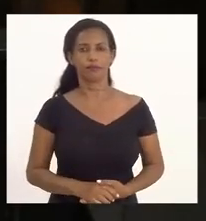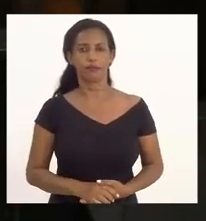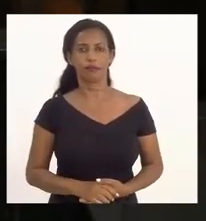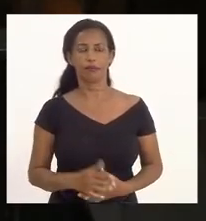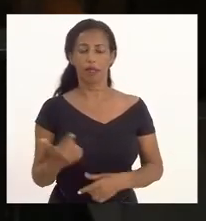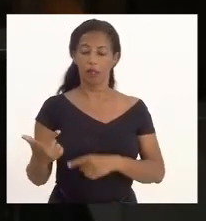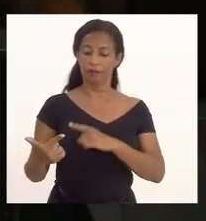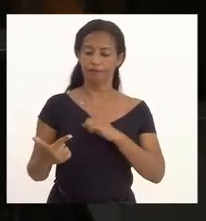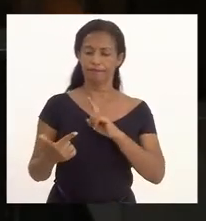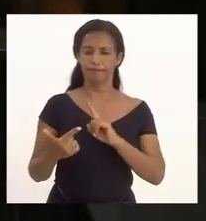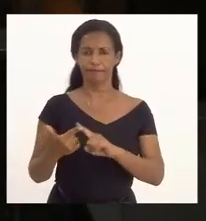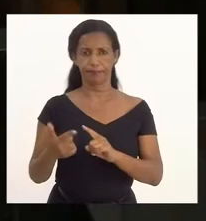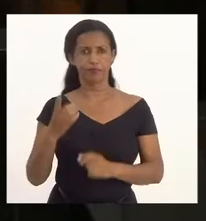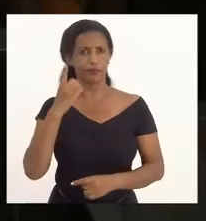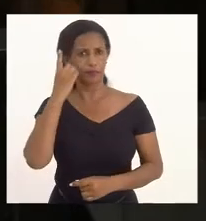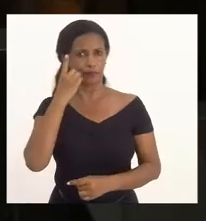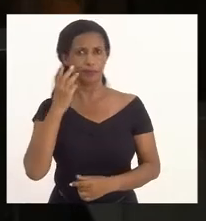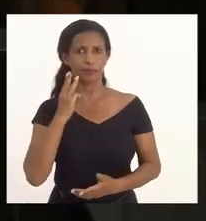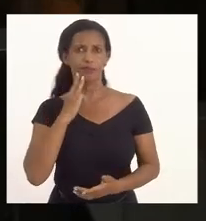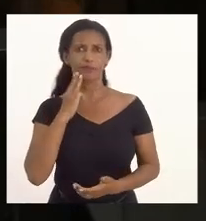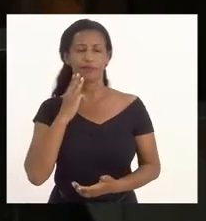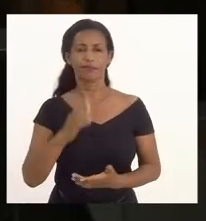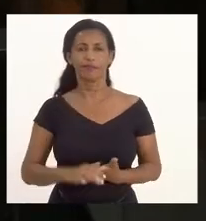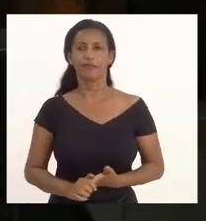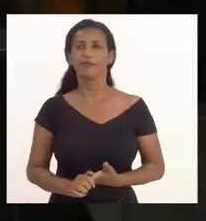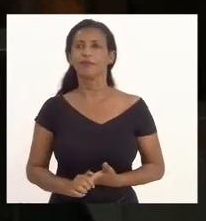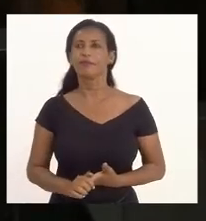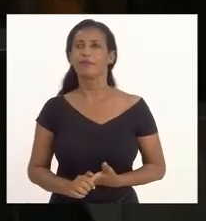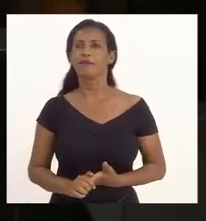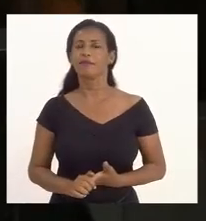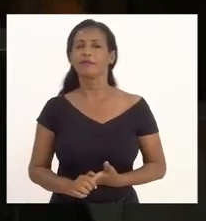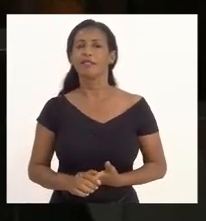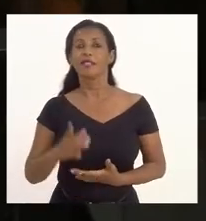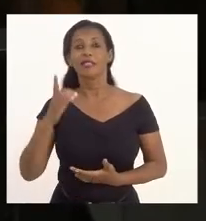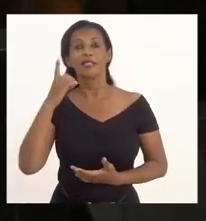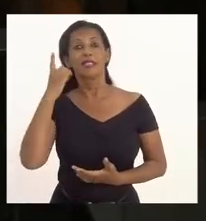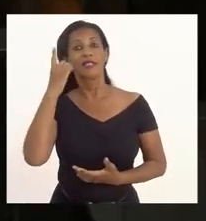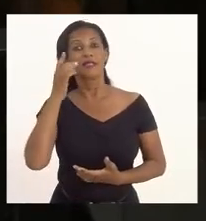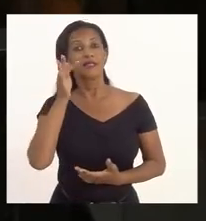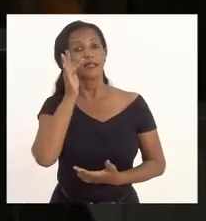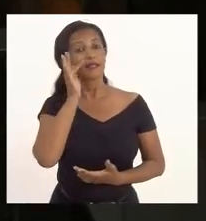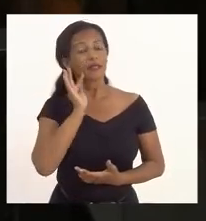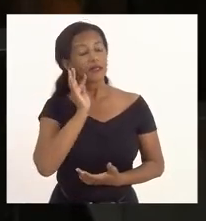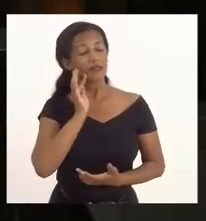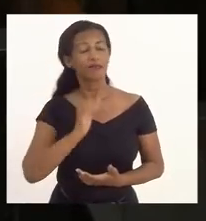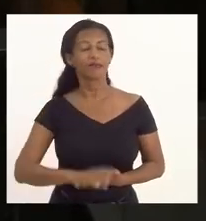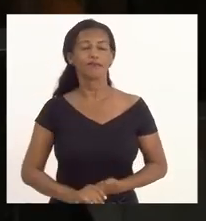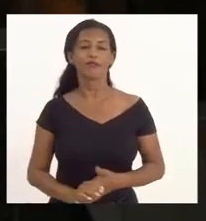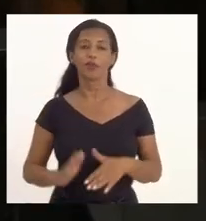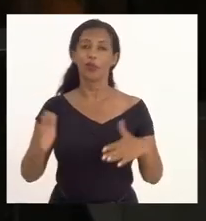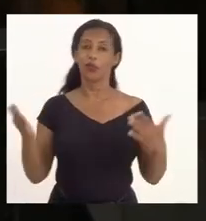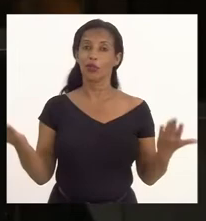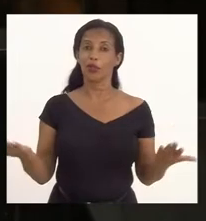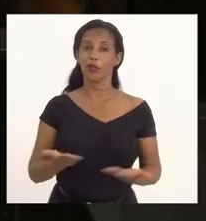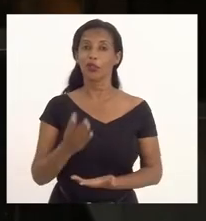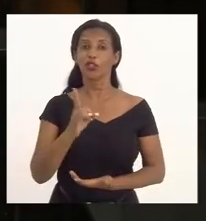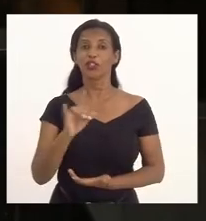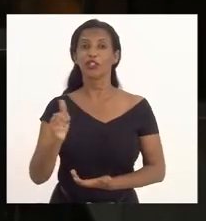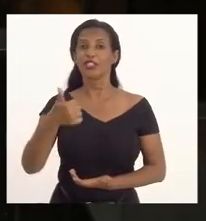Segundo o deputado Valdec e deputado Serafini, hoje é dia